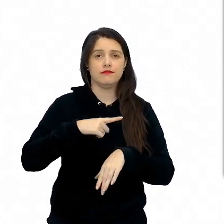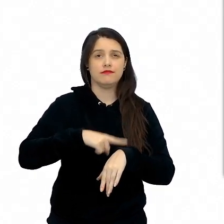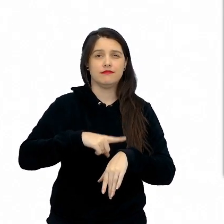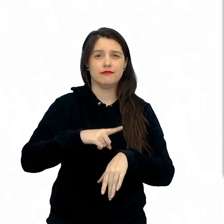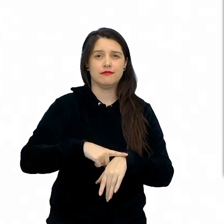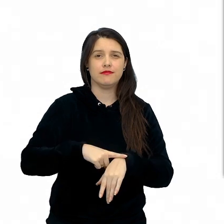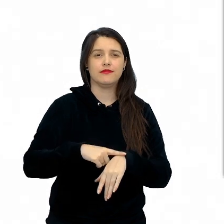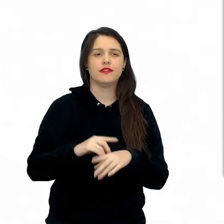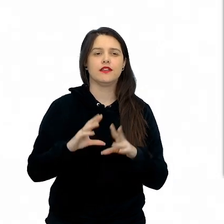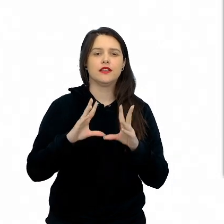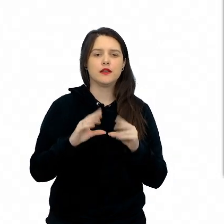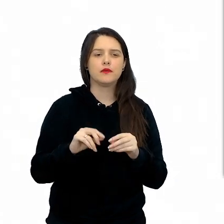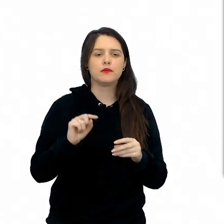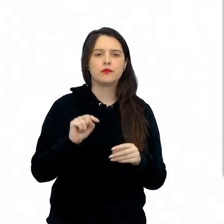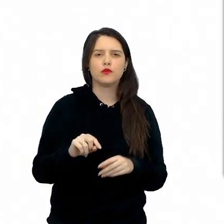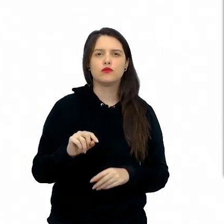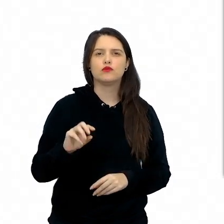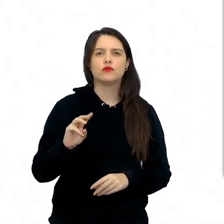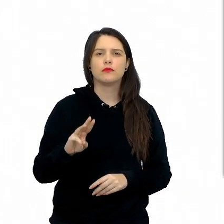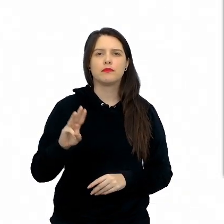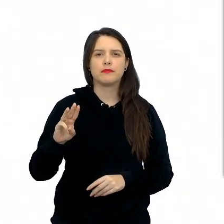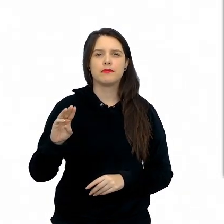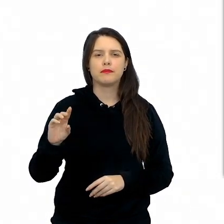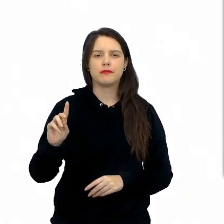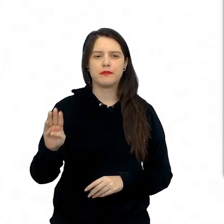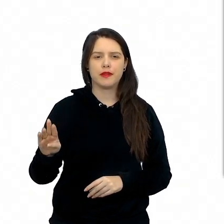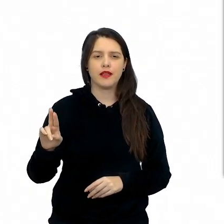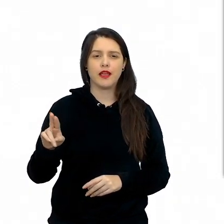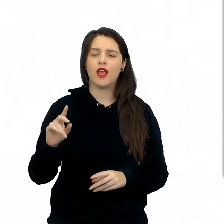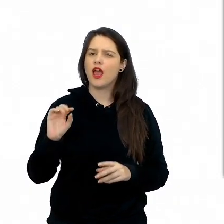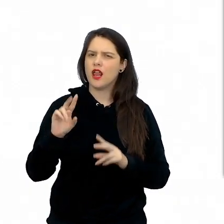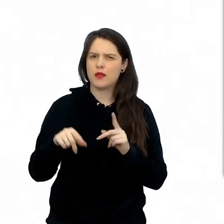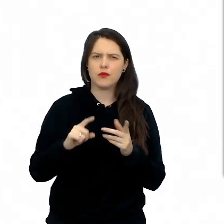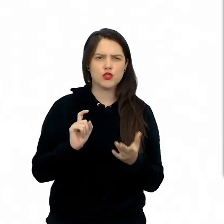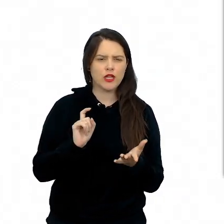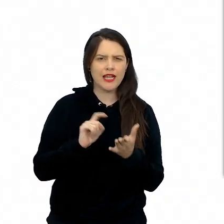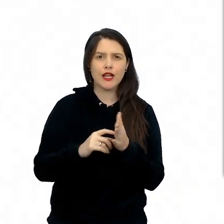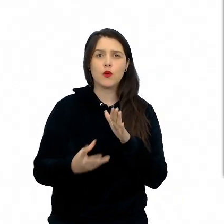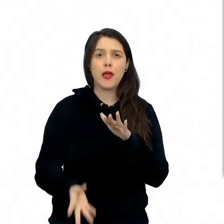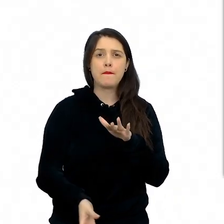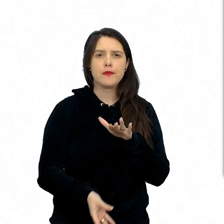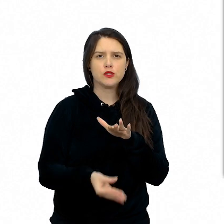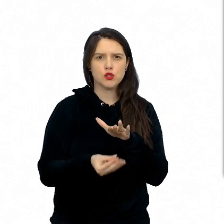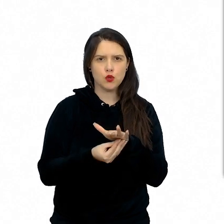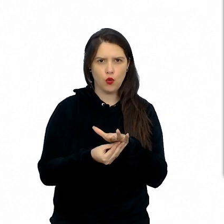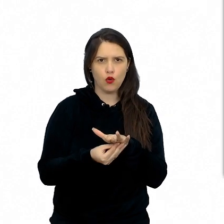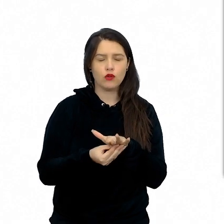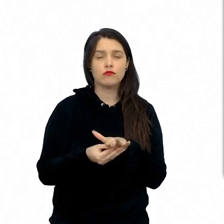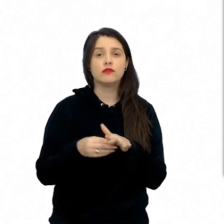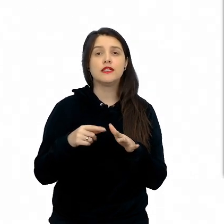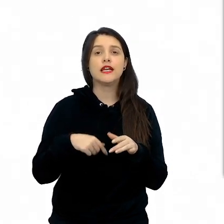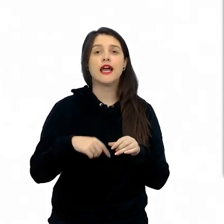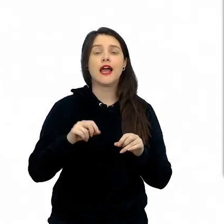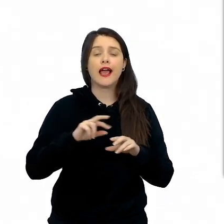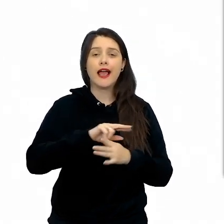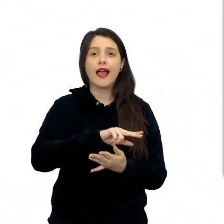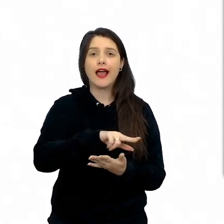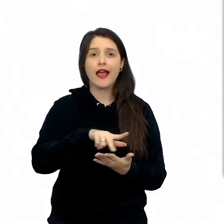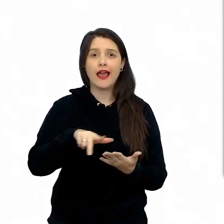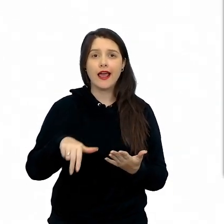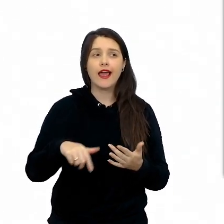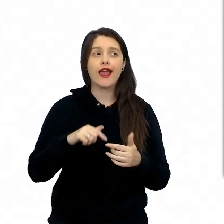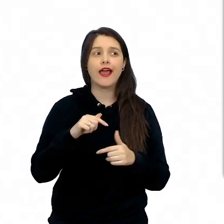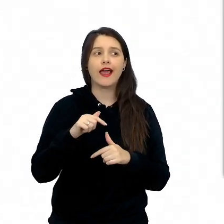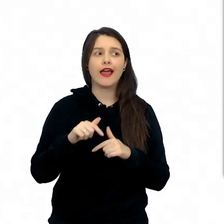educacau.sp.gov.br, e é só clicar no repositório. clicar em Sou servidor da